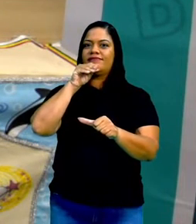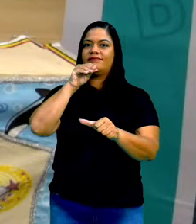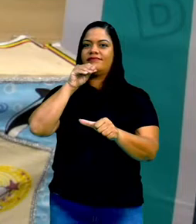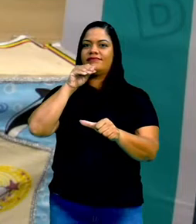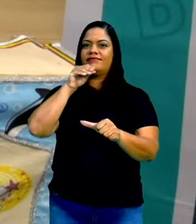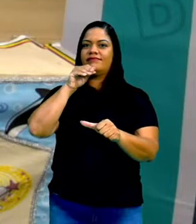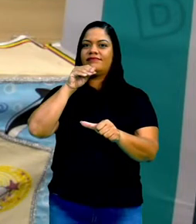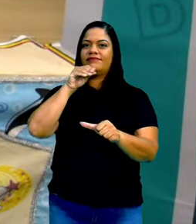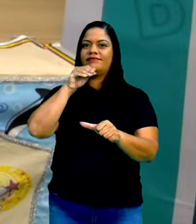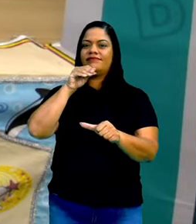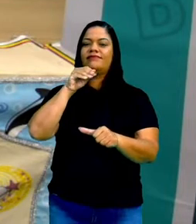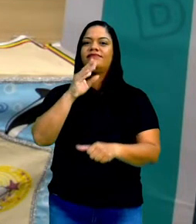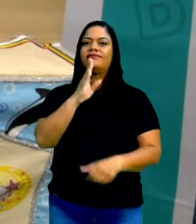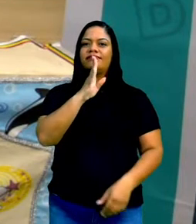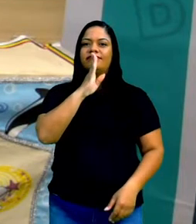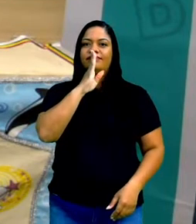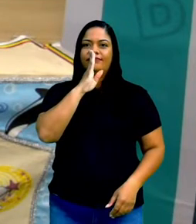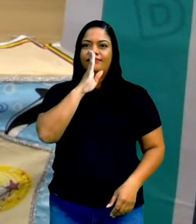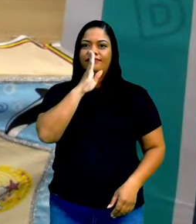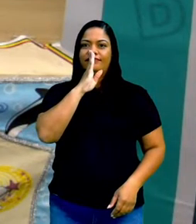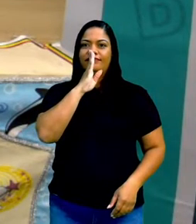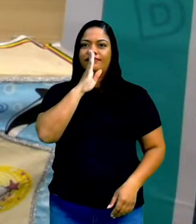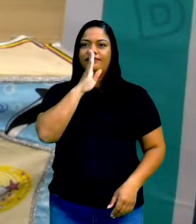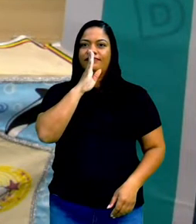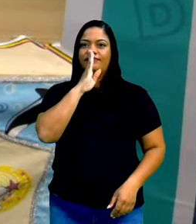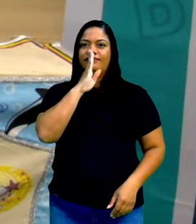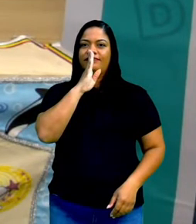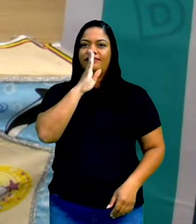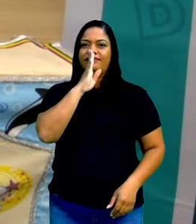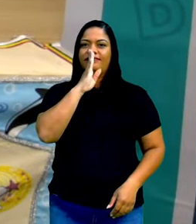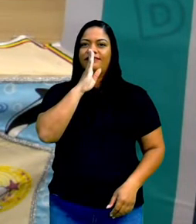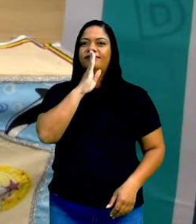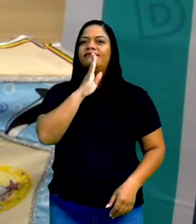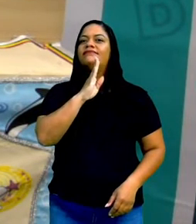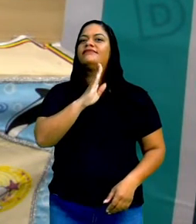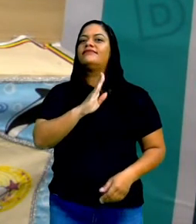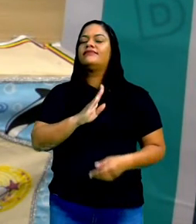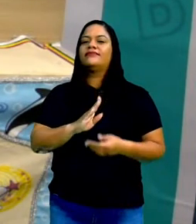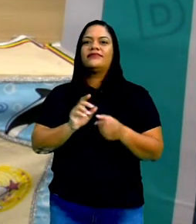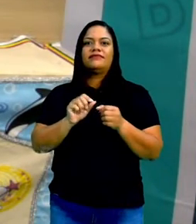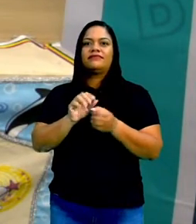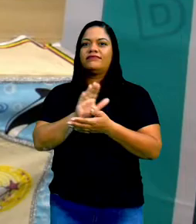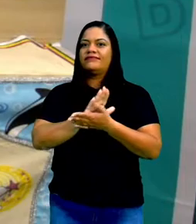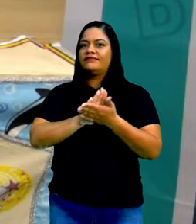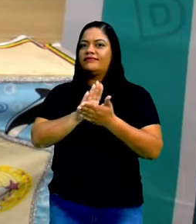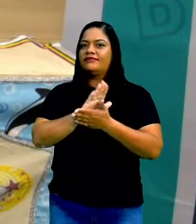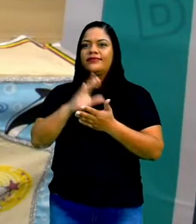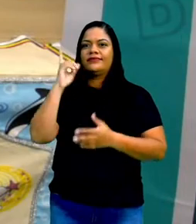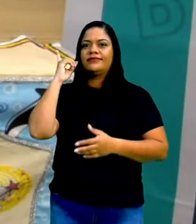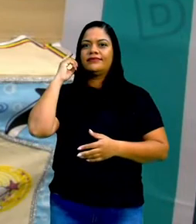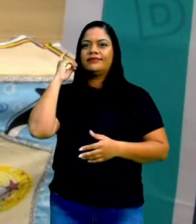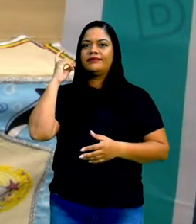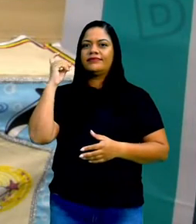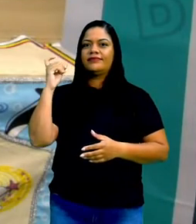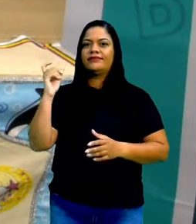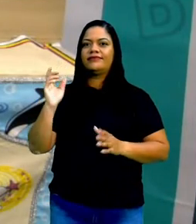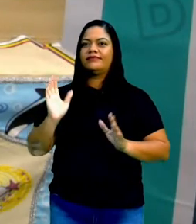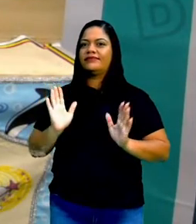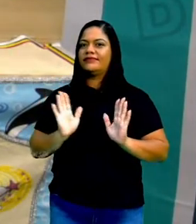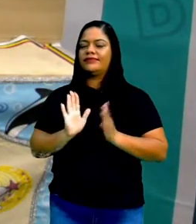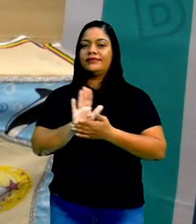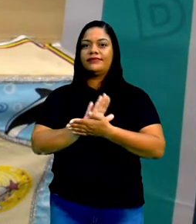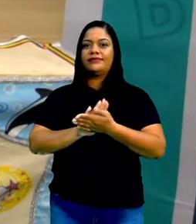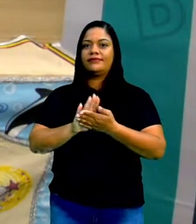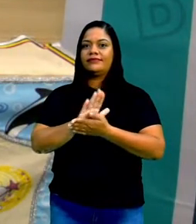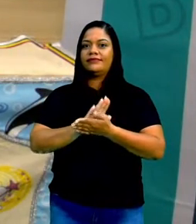em um patinho silencioso. Ele não fez mais barulho, leiturinha.